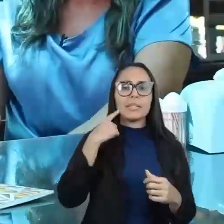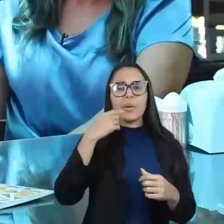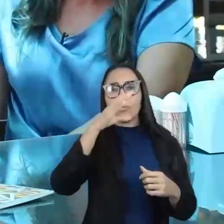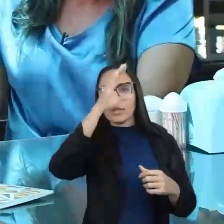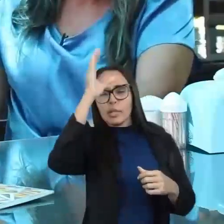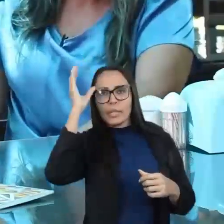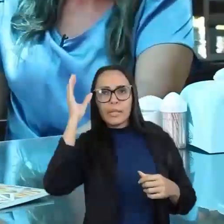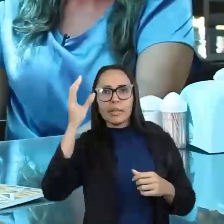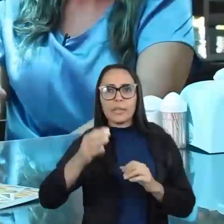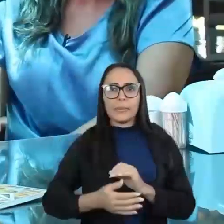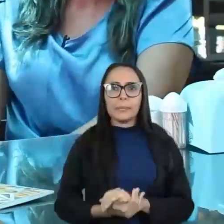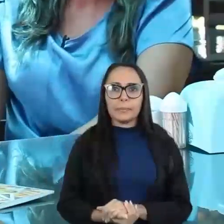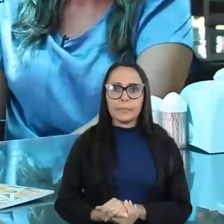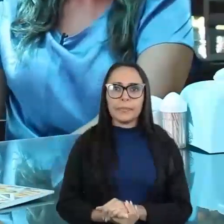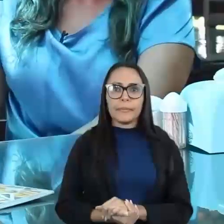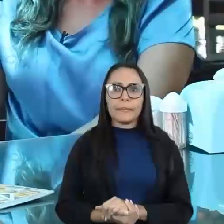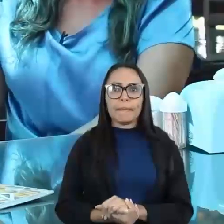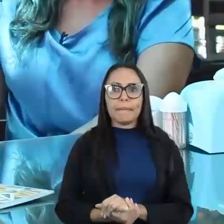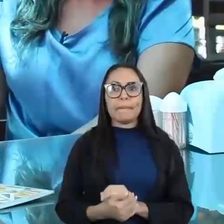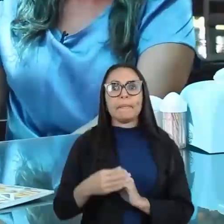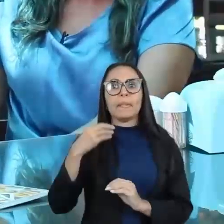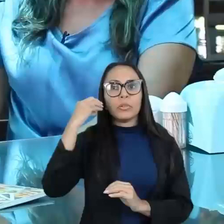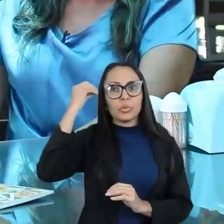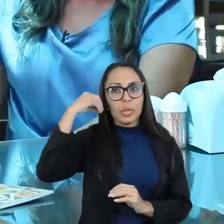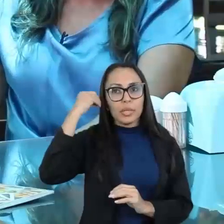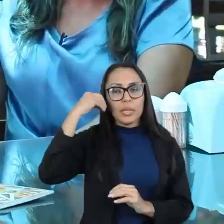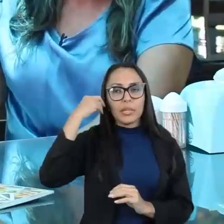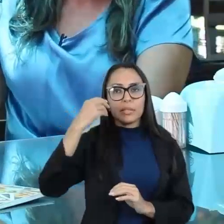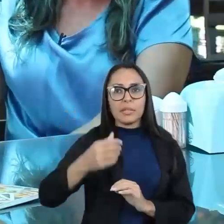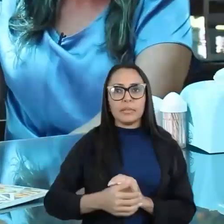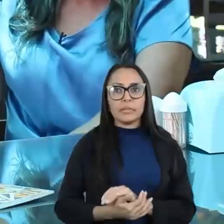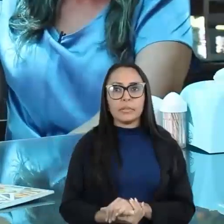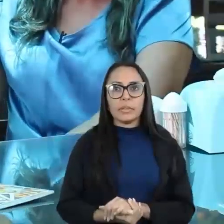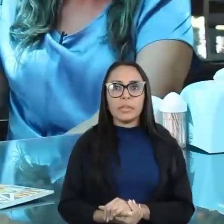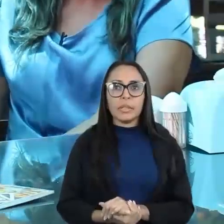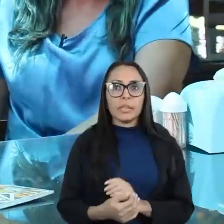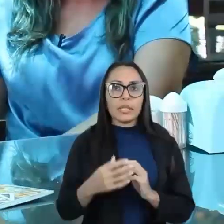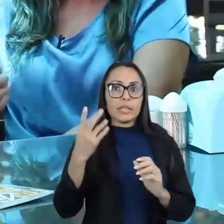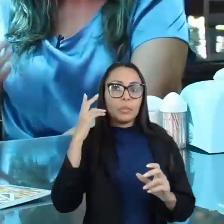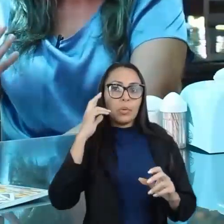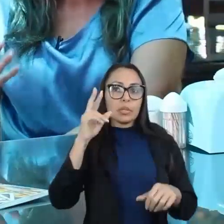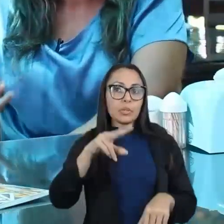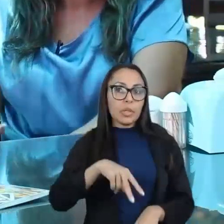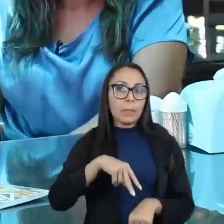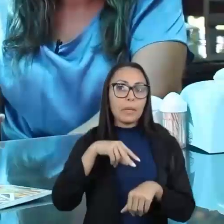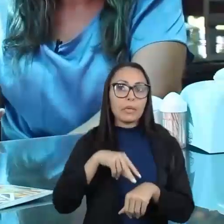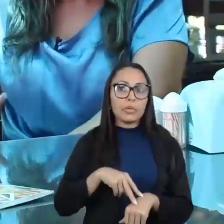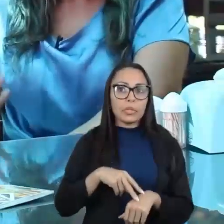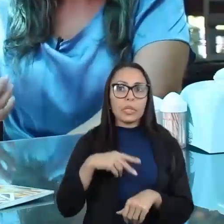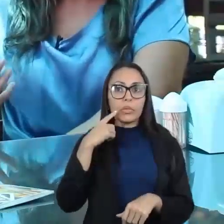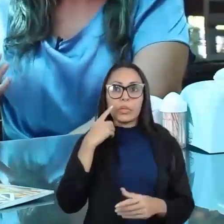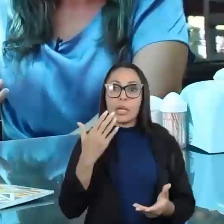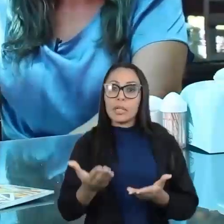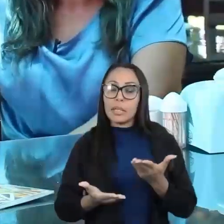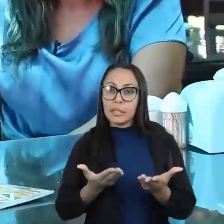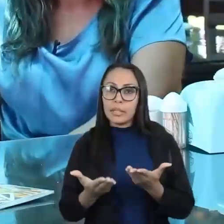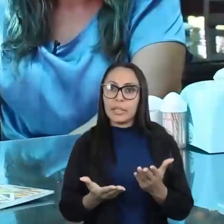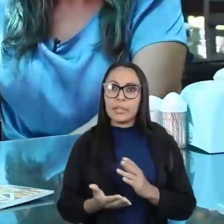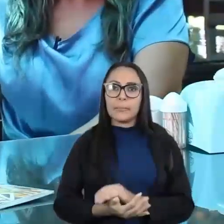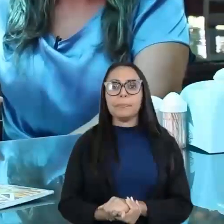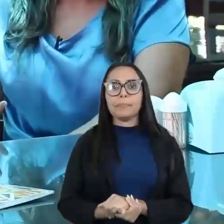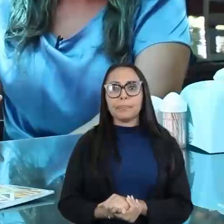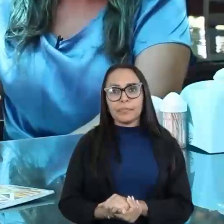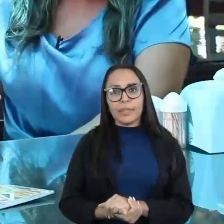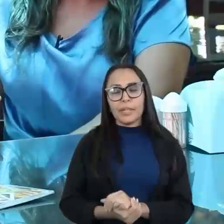está bom, o que está ruim, a experiência. E esse posicionamento seu de se colocar como atendente, ele